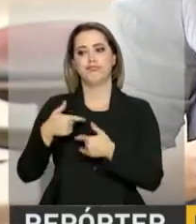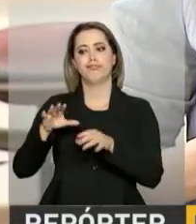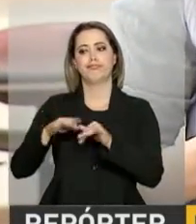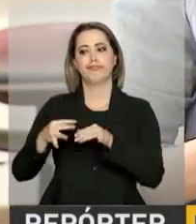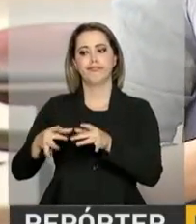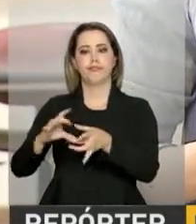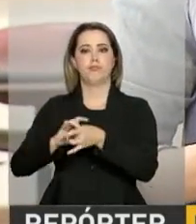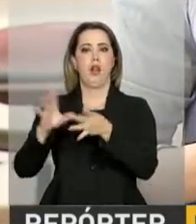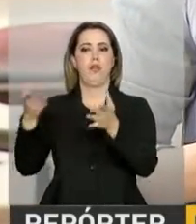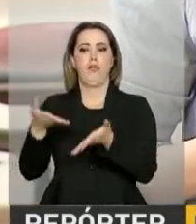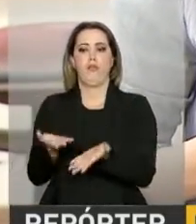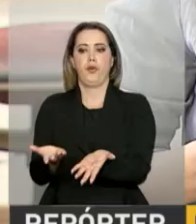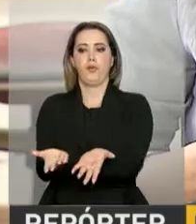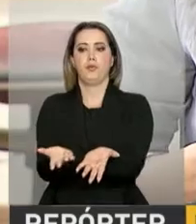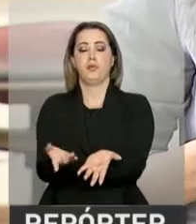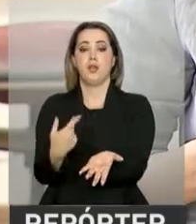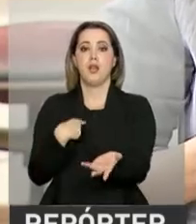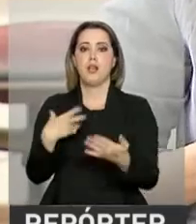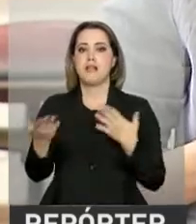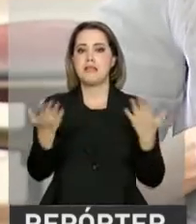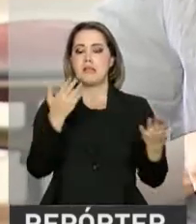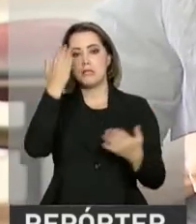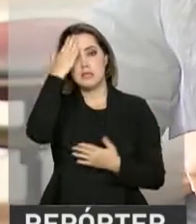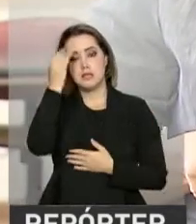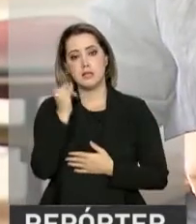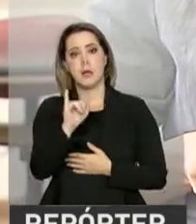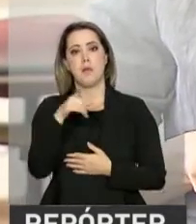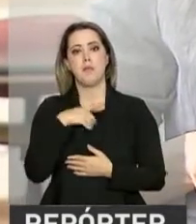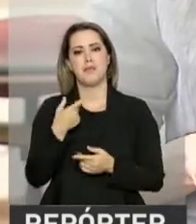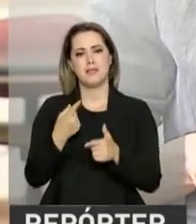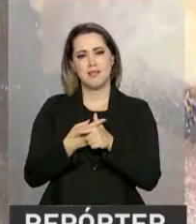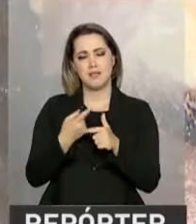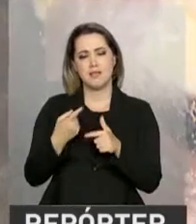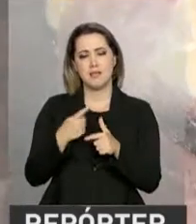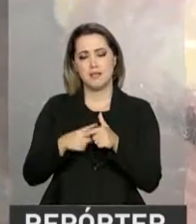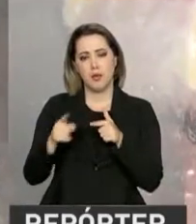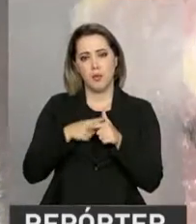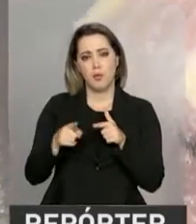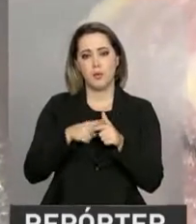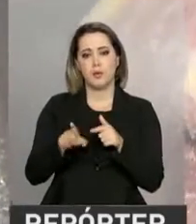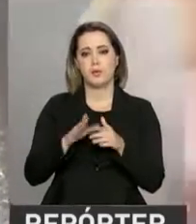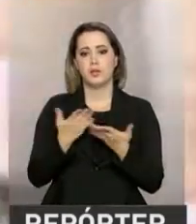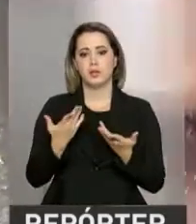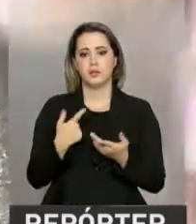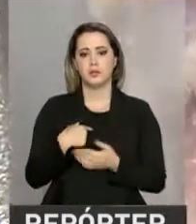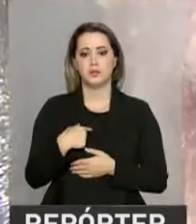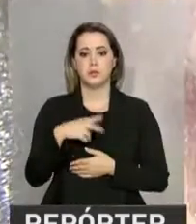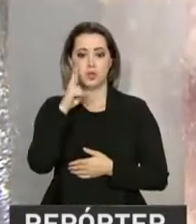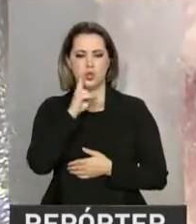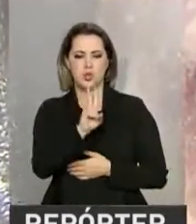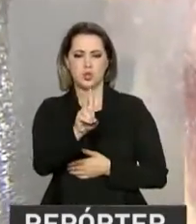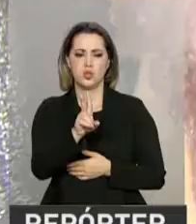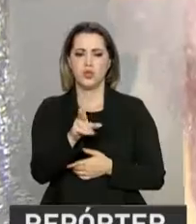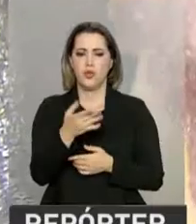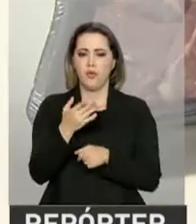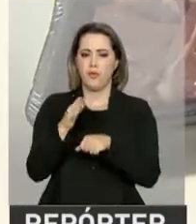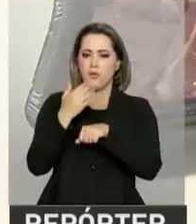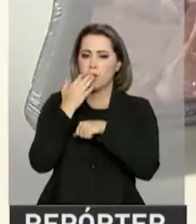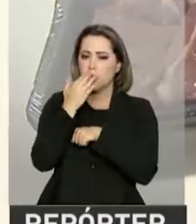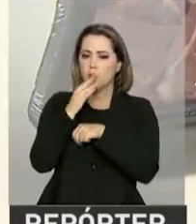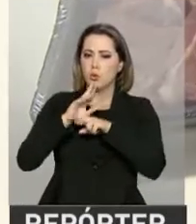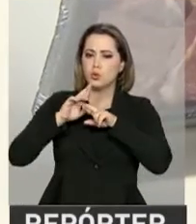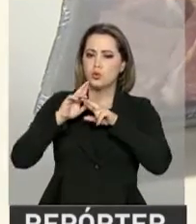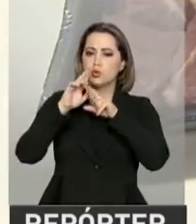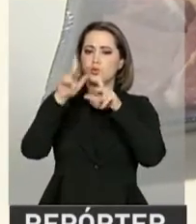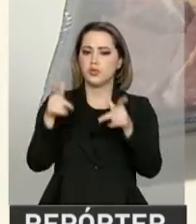que é possível para o consumidor saber se o produto está ou não estragado na prateleira? A gente pode perceber que existe uma alteração de cor bem clara, né,